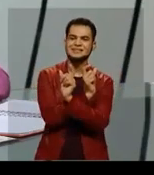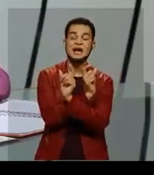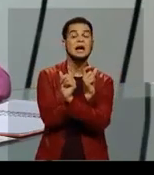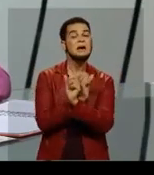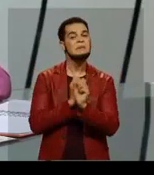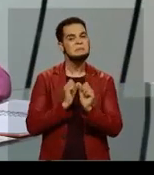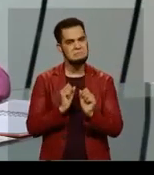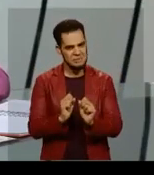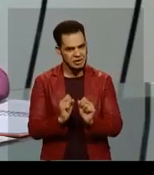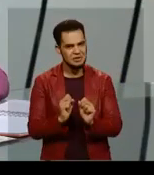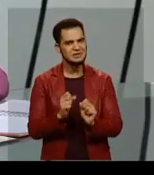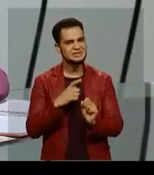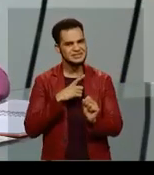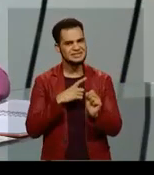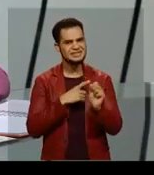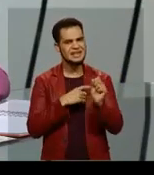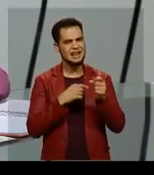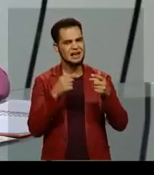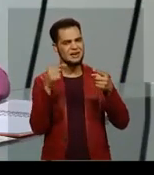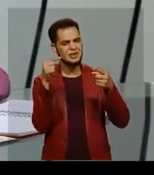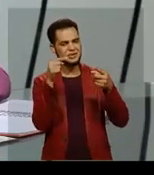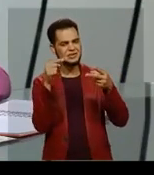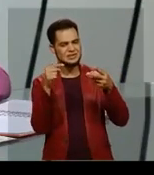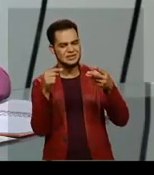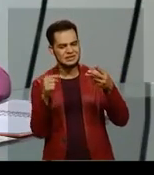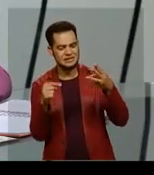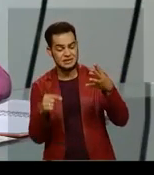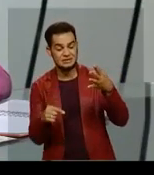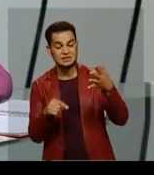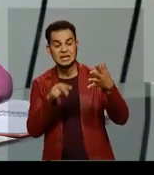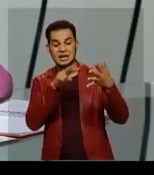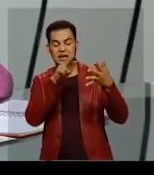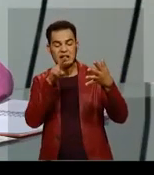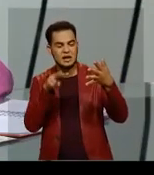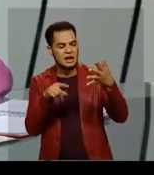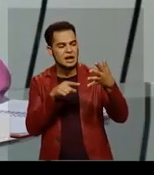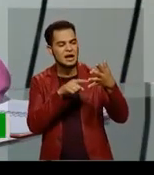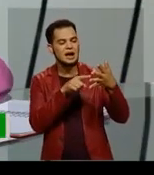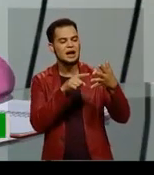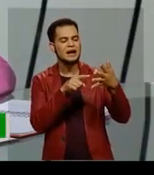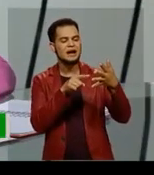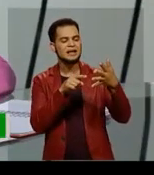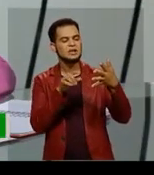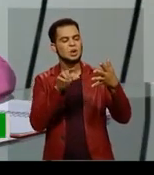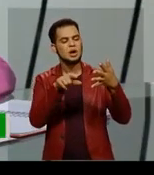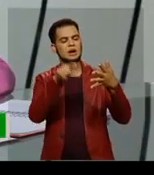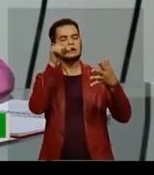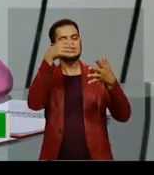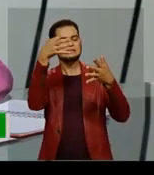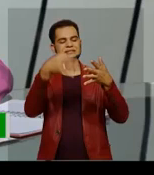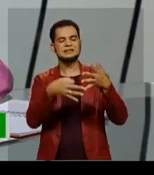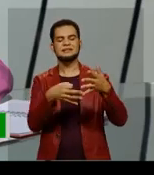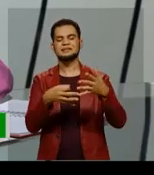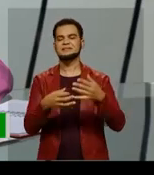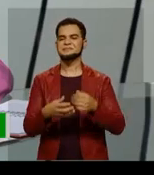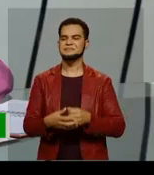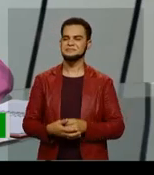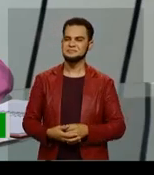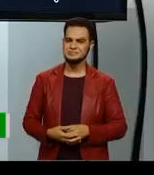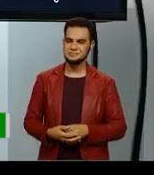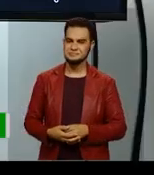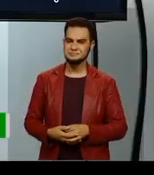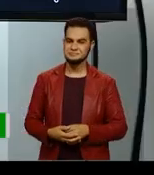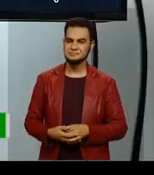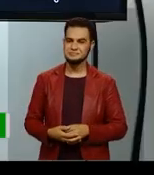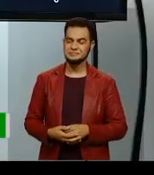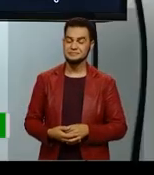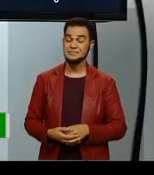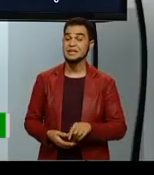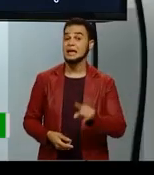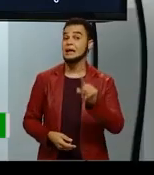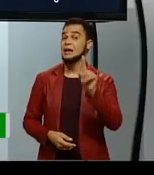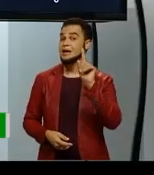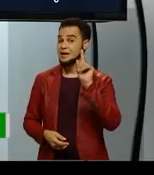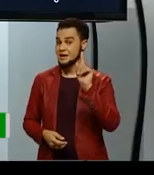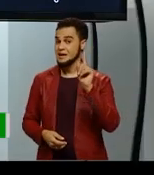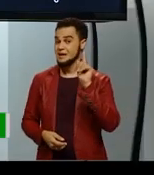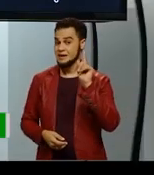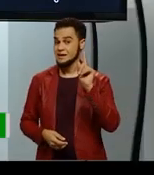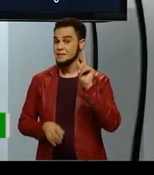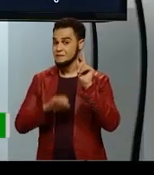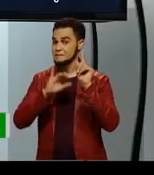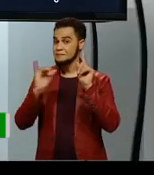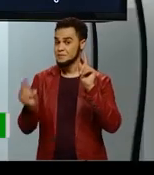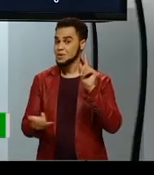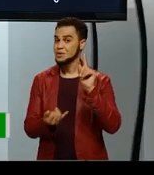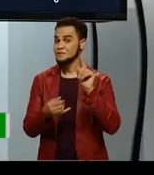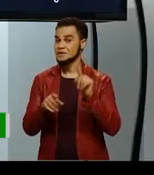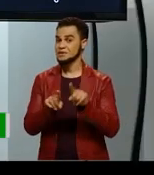alternativas, aí você vai ler, né, e marcar essa alternativa correta. Ou pode pedir também, Rô, você está falando aí, está lembrando também da